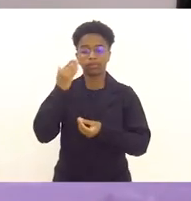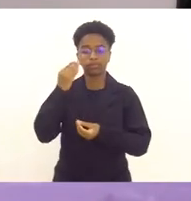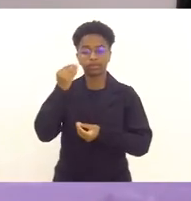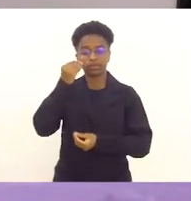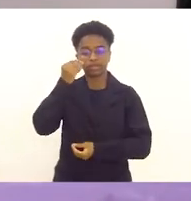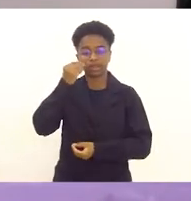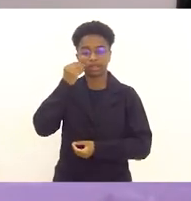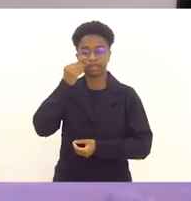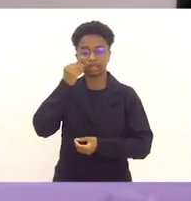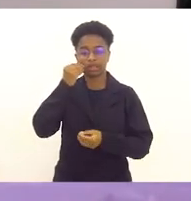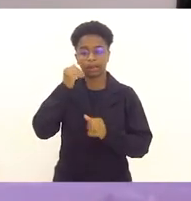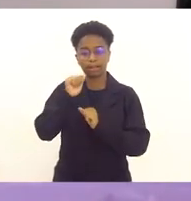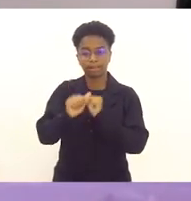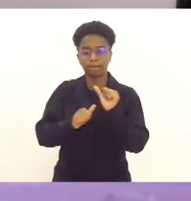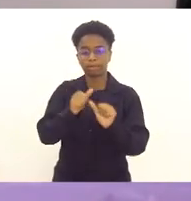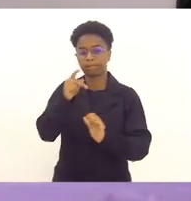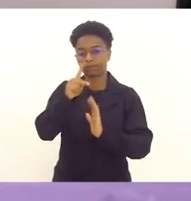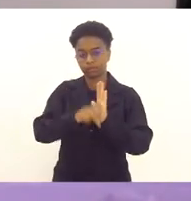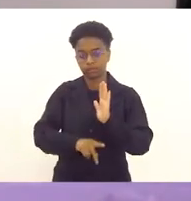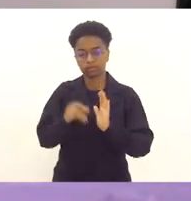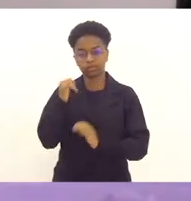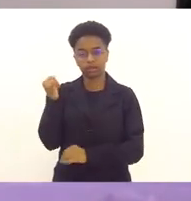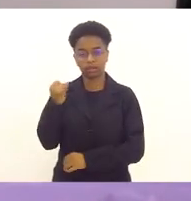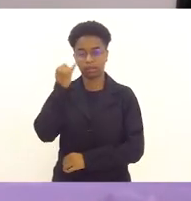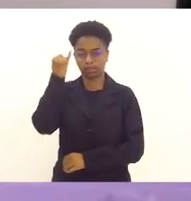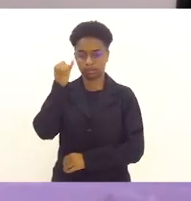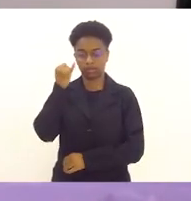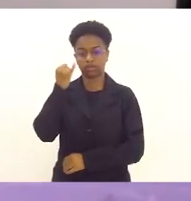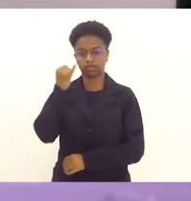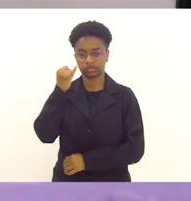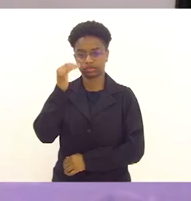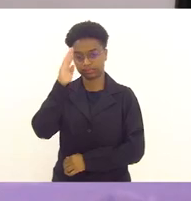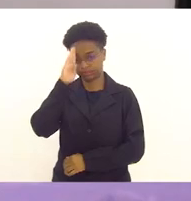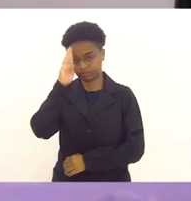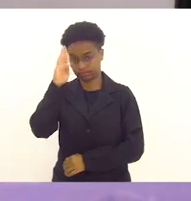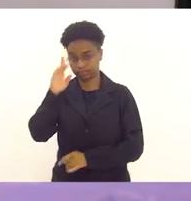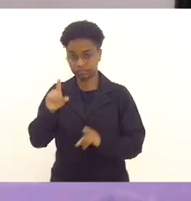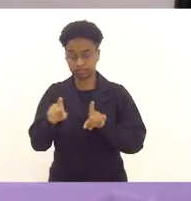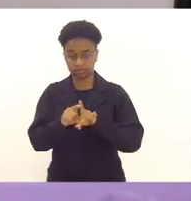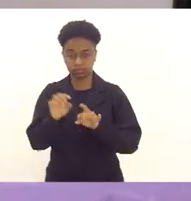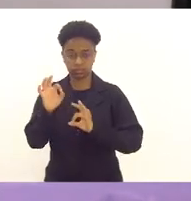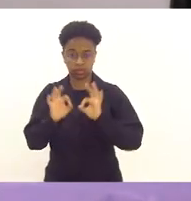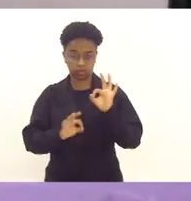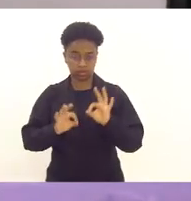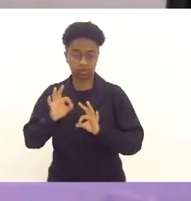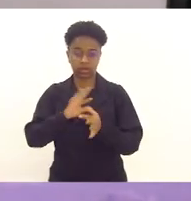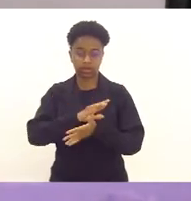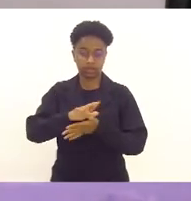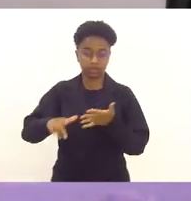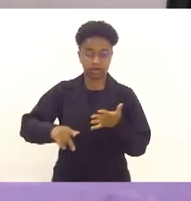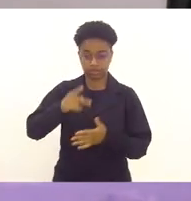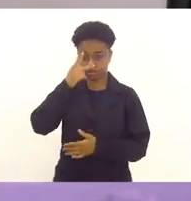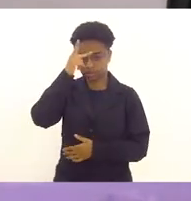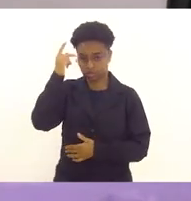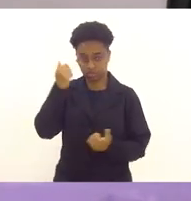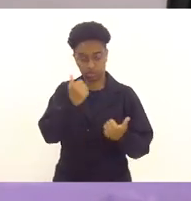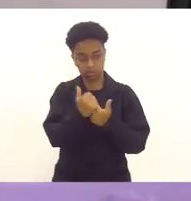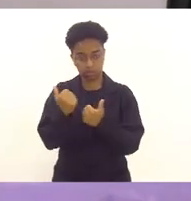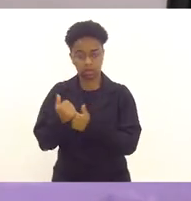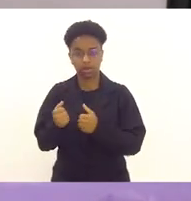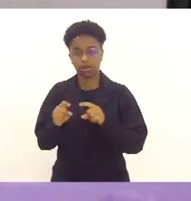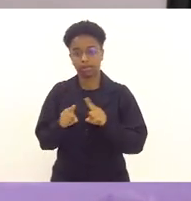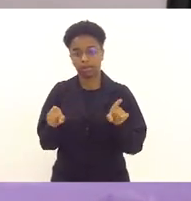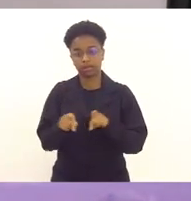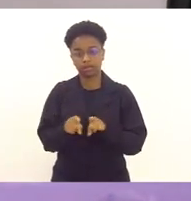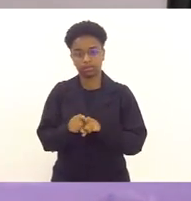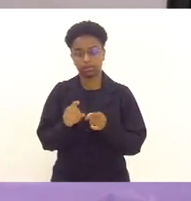desvirtuar um projeto que é tão importante fundamental construído aí a muitas mãos mas também a exemplo do que